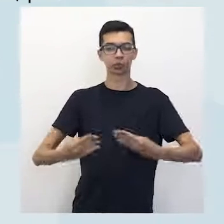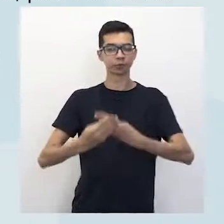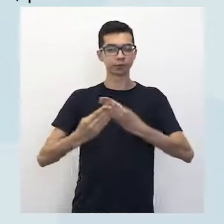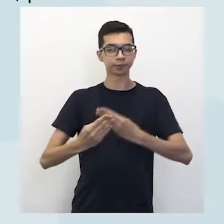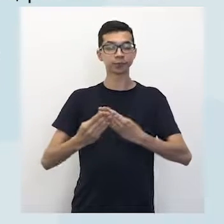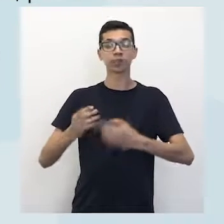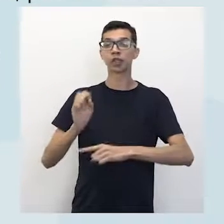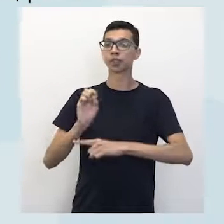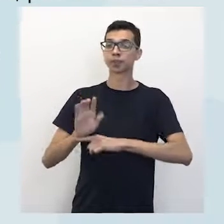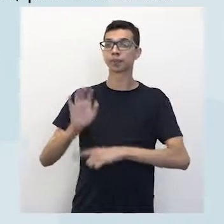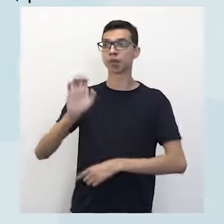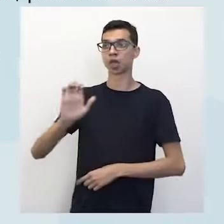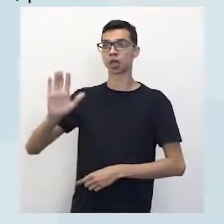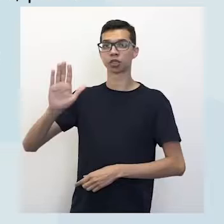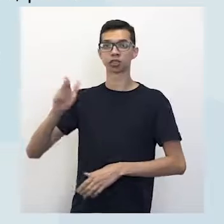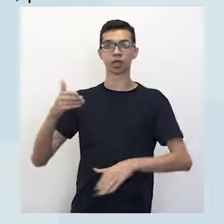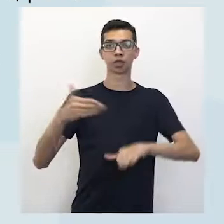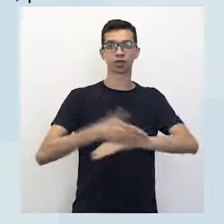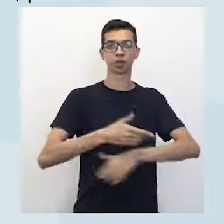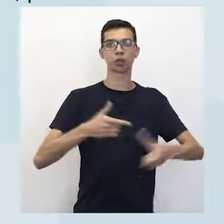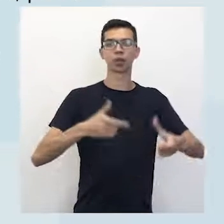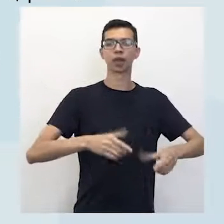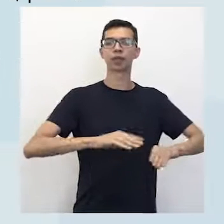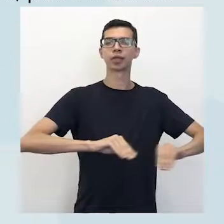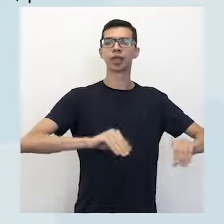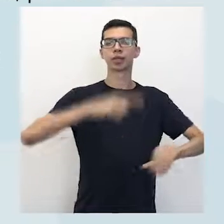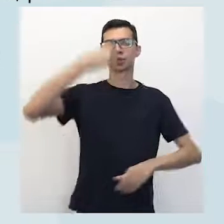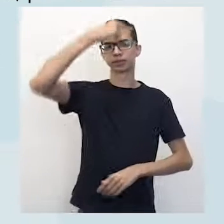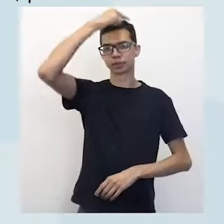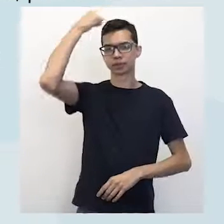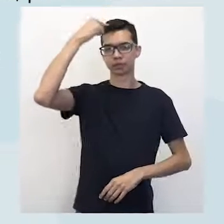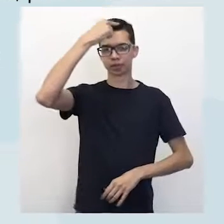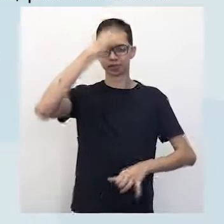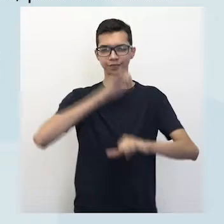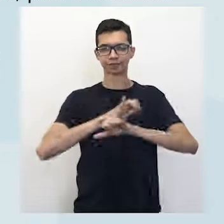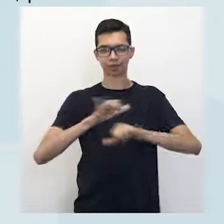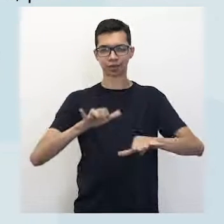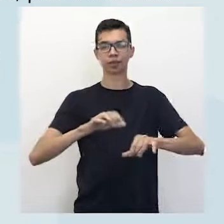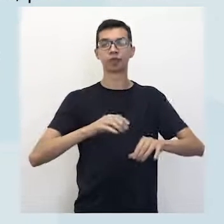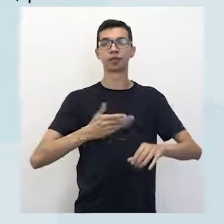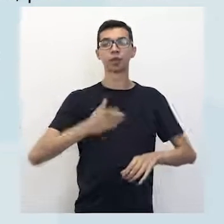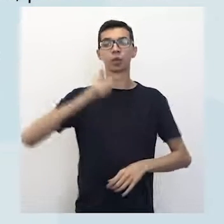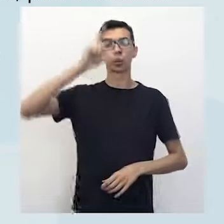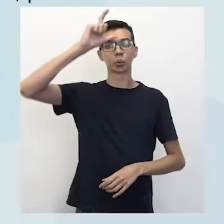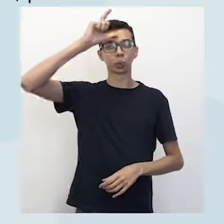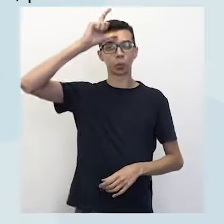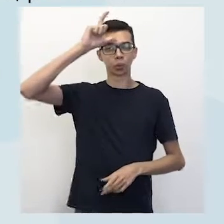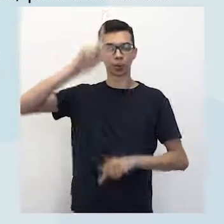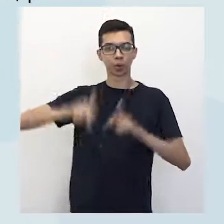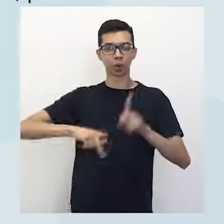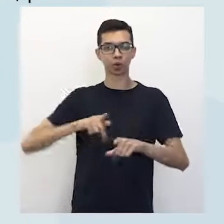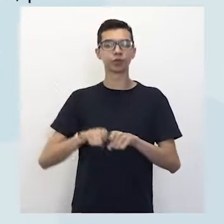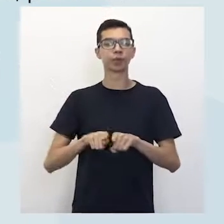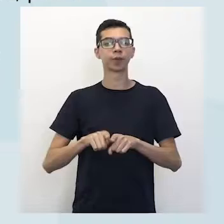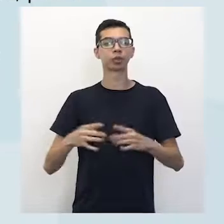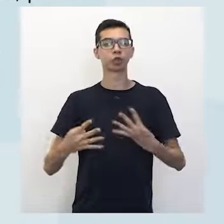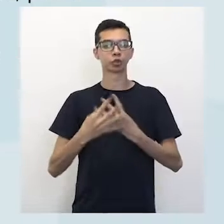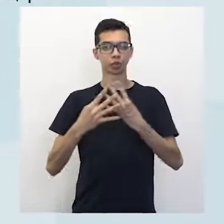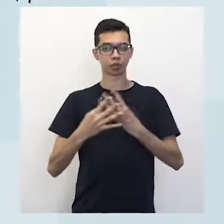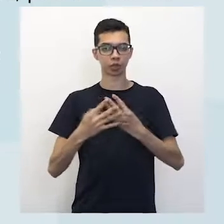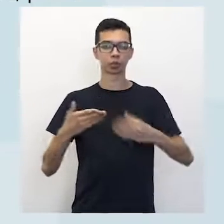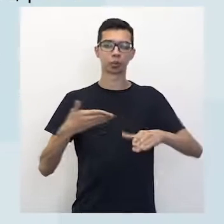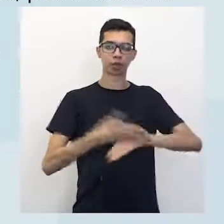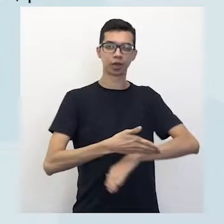que eles chamavam de Terra Santa. Era uma cidade sagrada para os turcos, para os judeus e também para